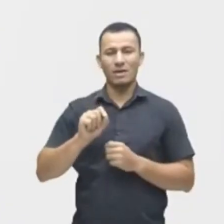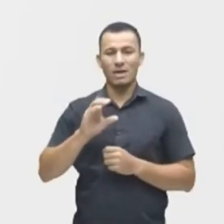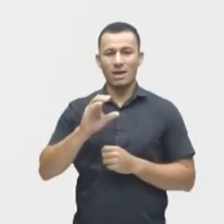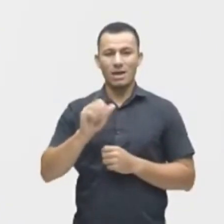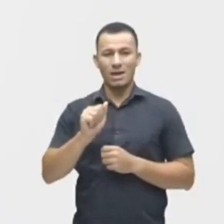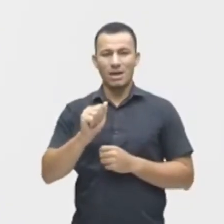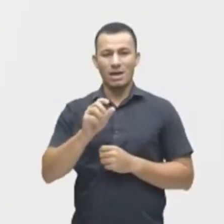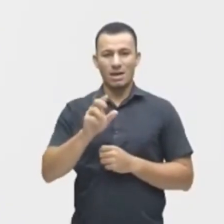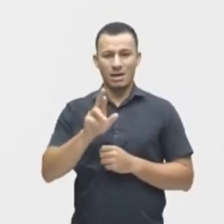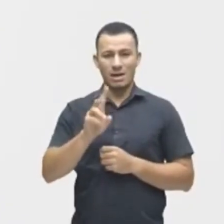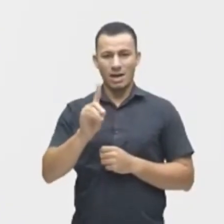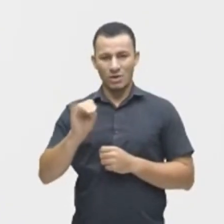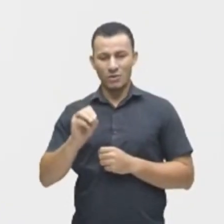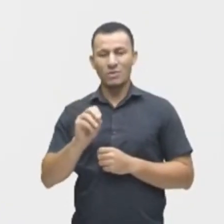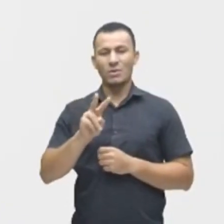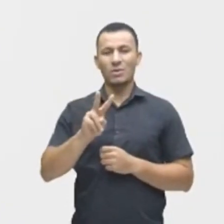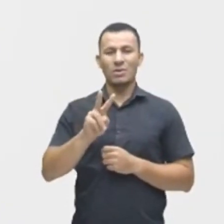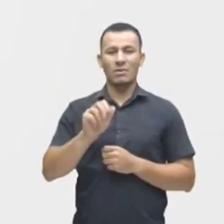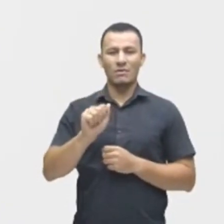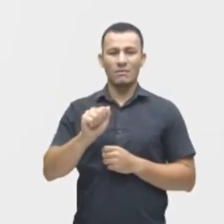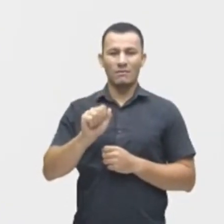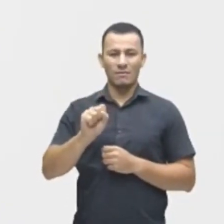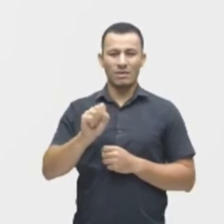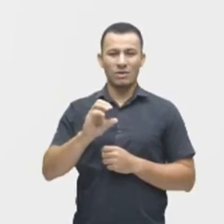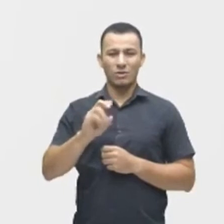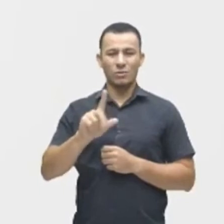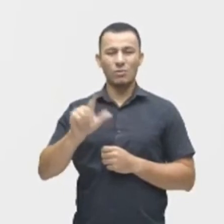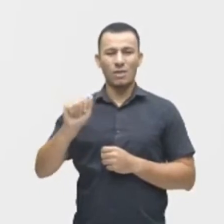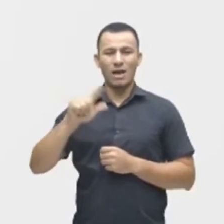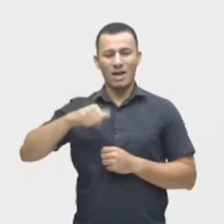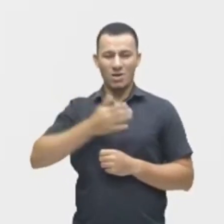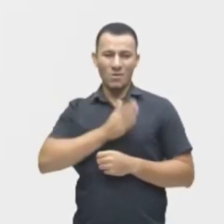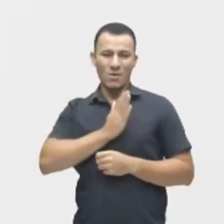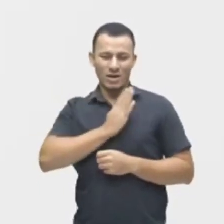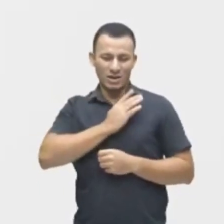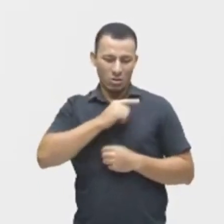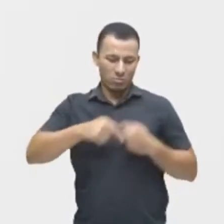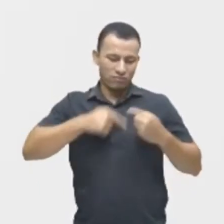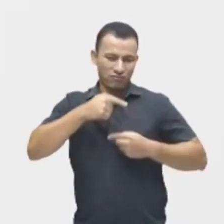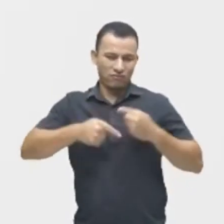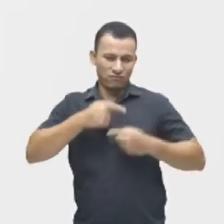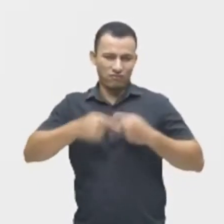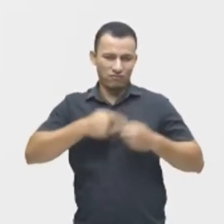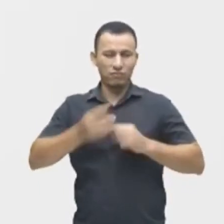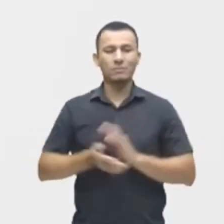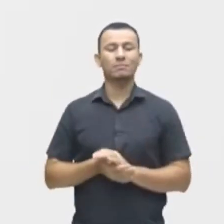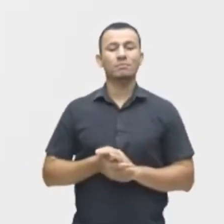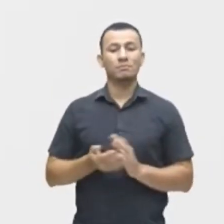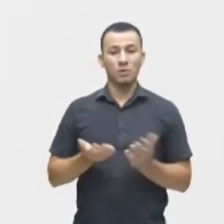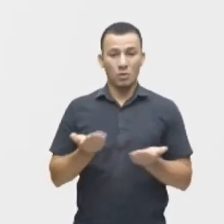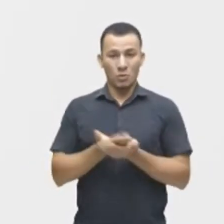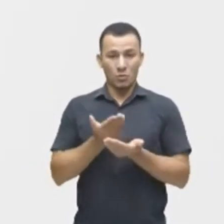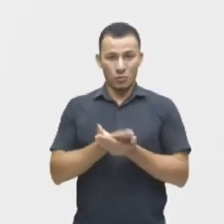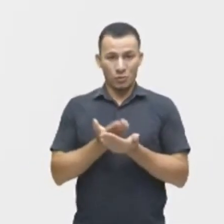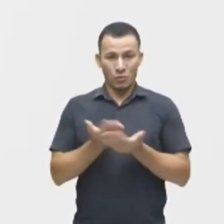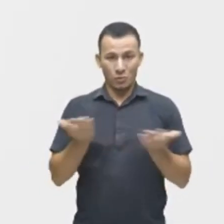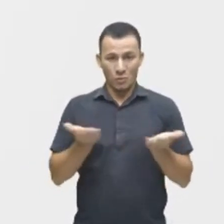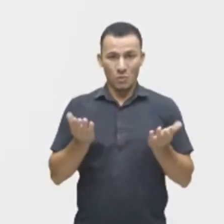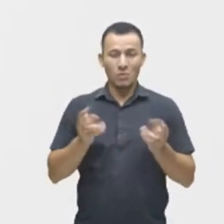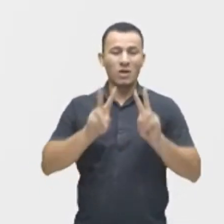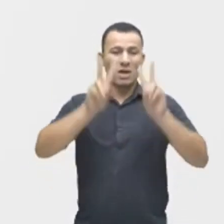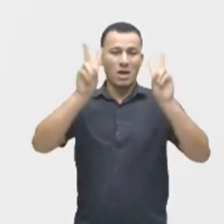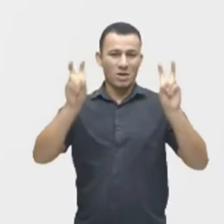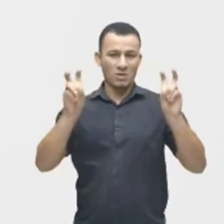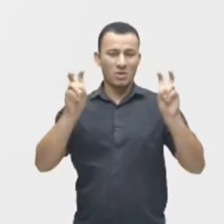o coração para vocês, né? Nós temos esses estudos dos vasos e o estudo de hoje foi sobre o sistema vascular. E é um